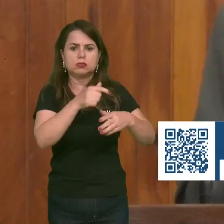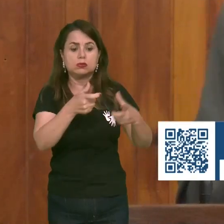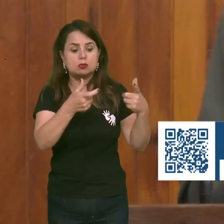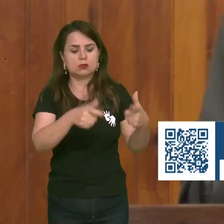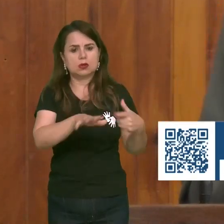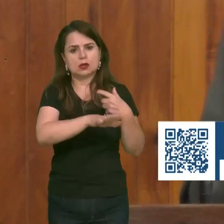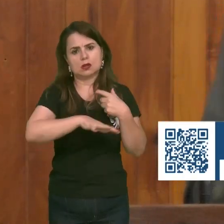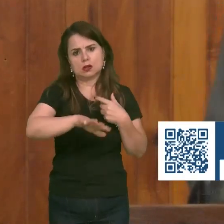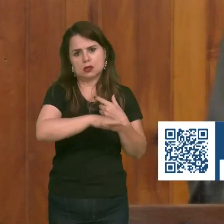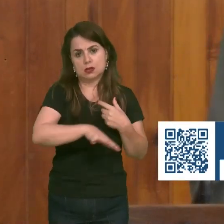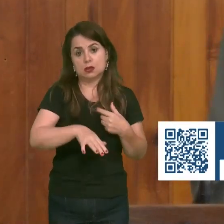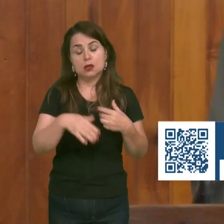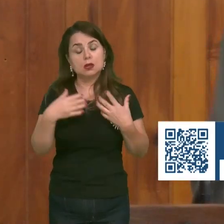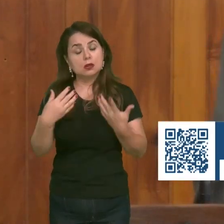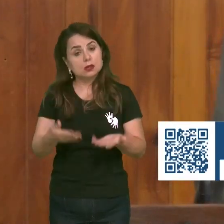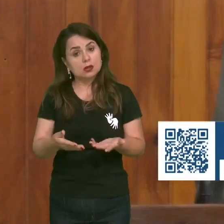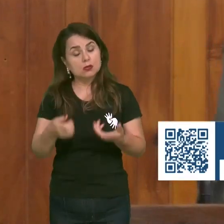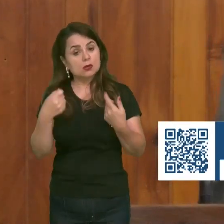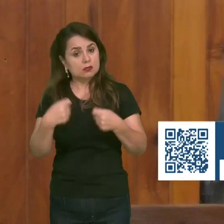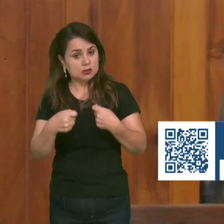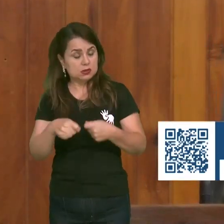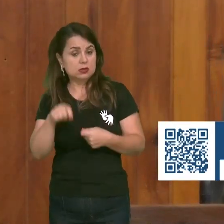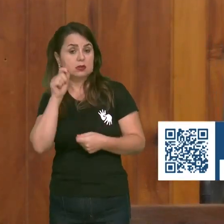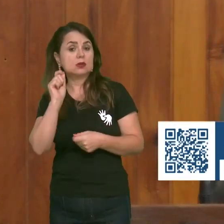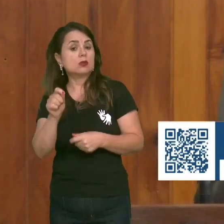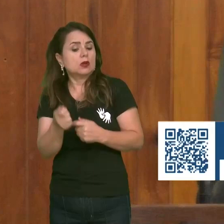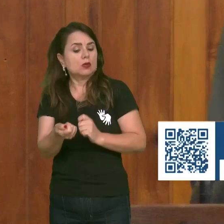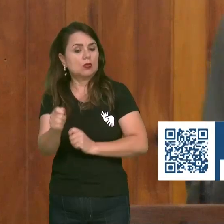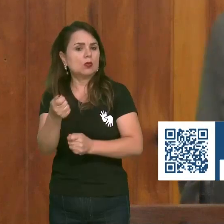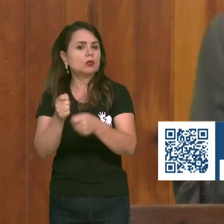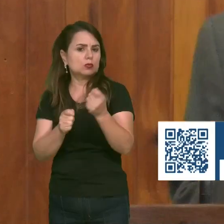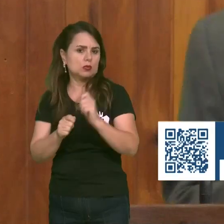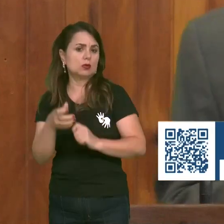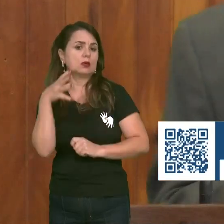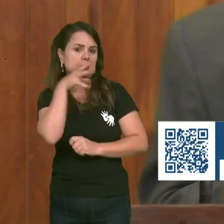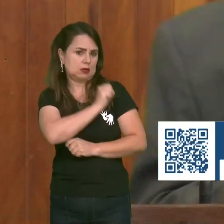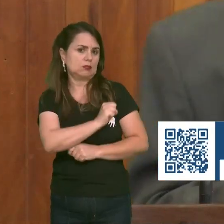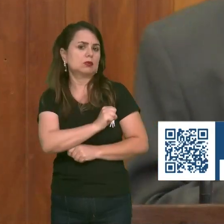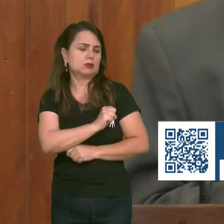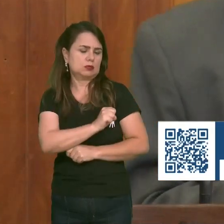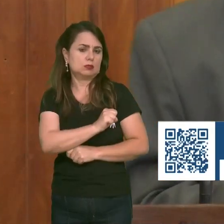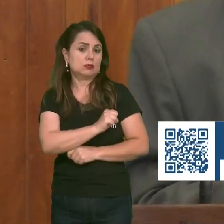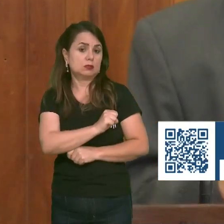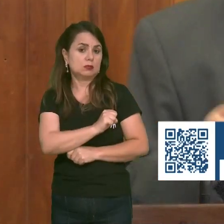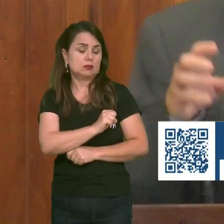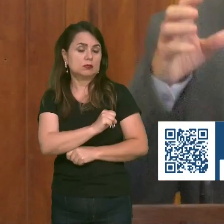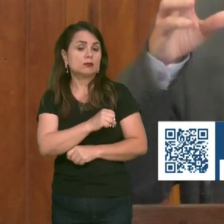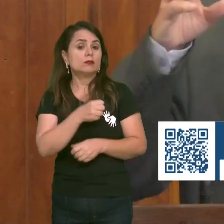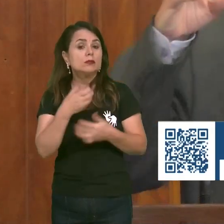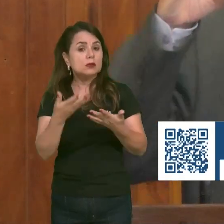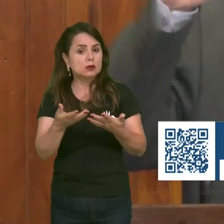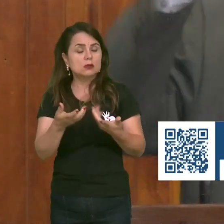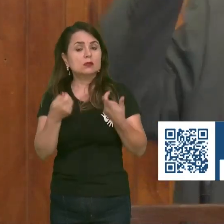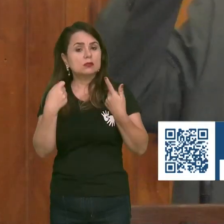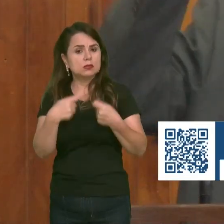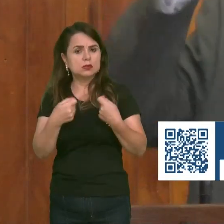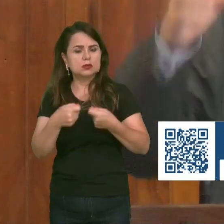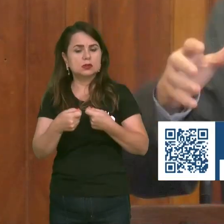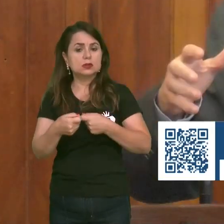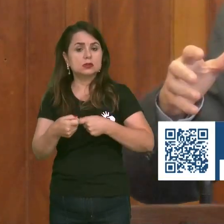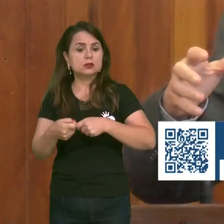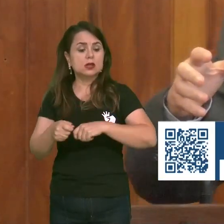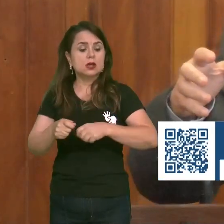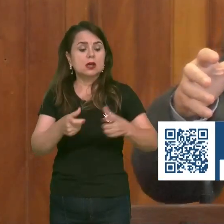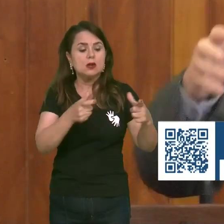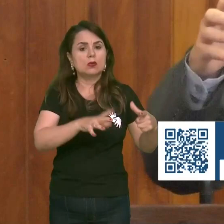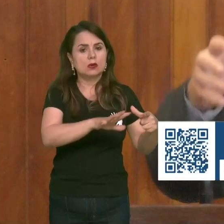essa situação precisa ser controlada urgentemente pelo poder público a necessidade da reforma do